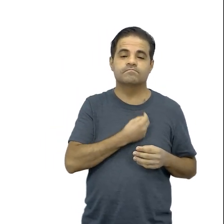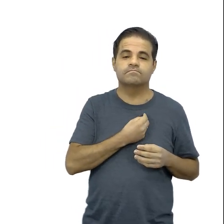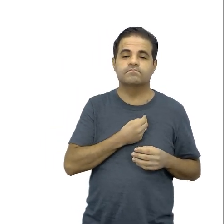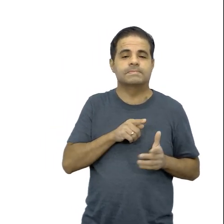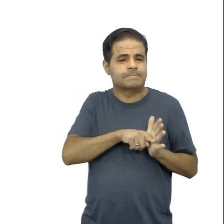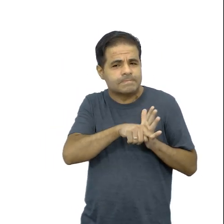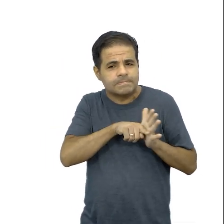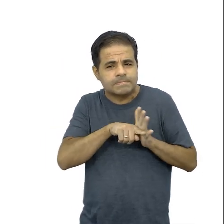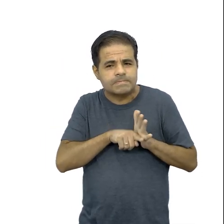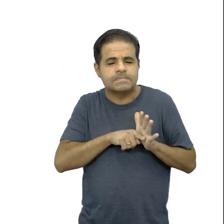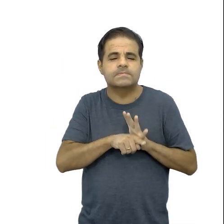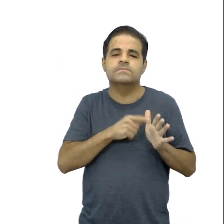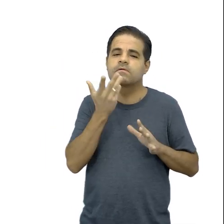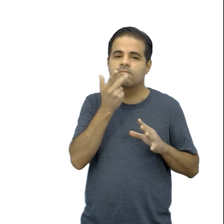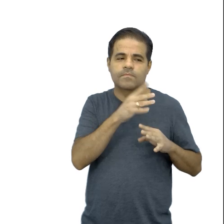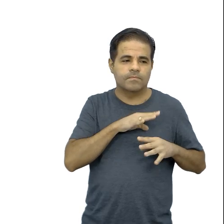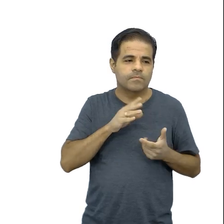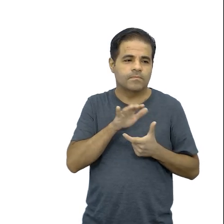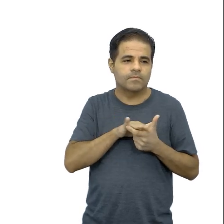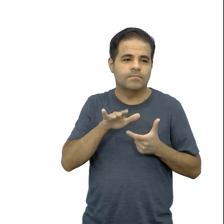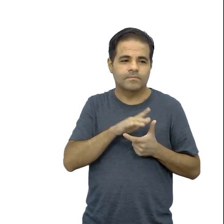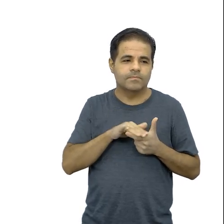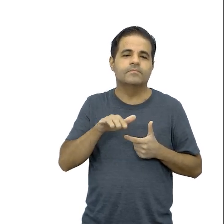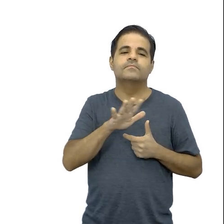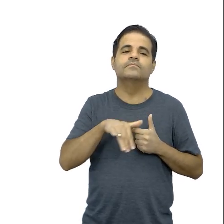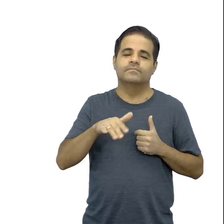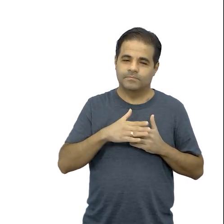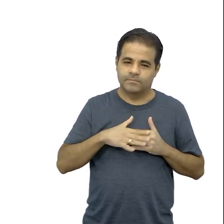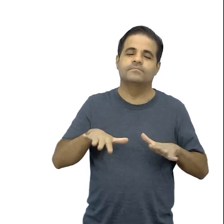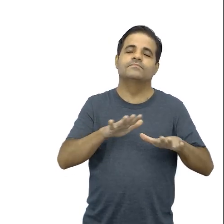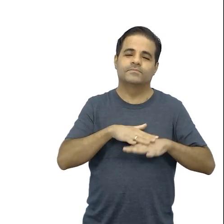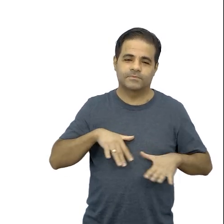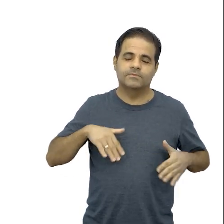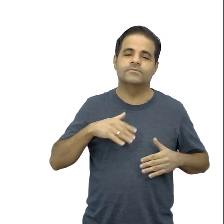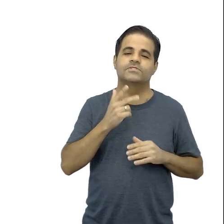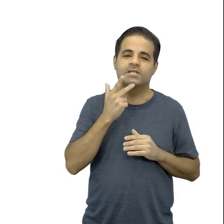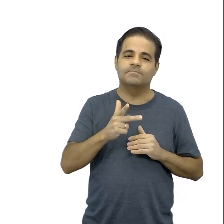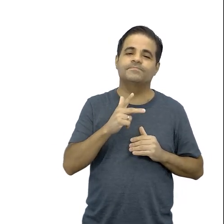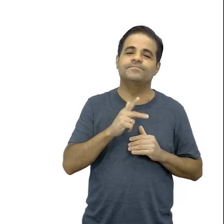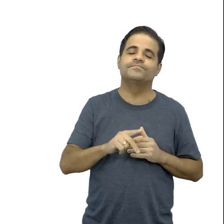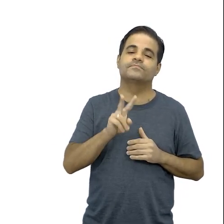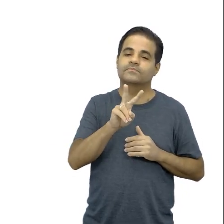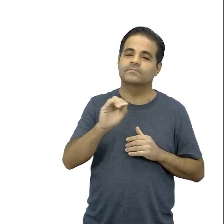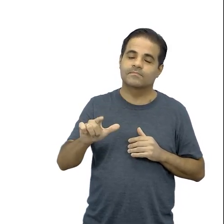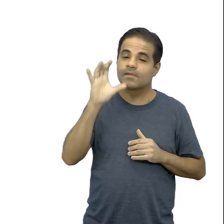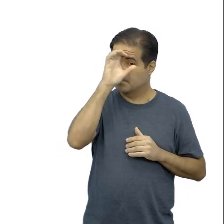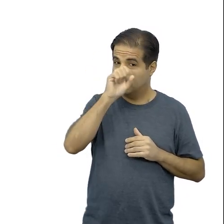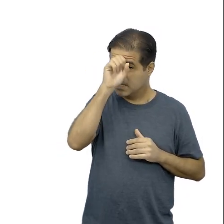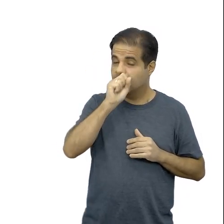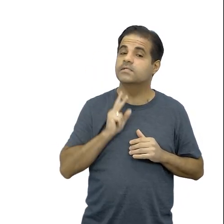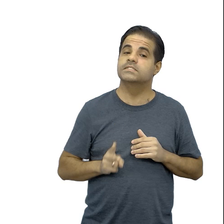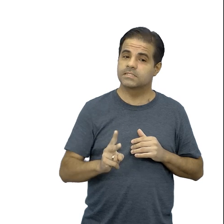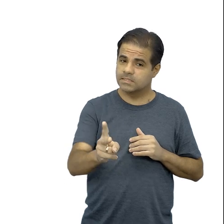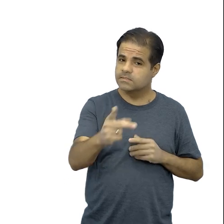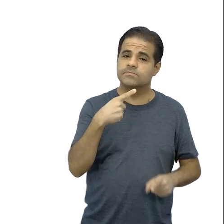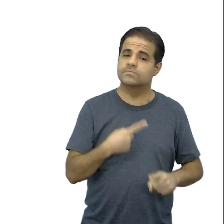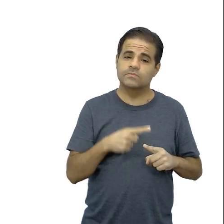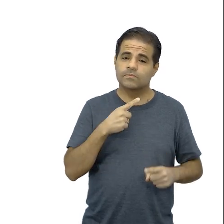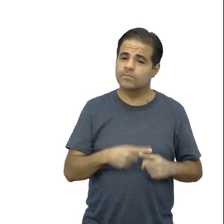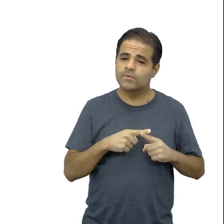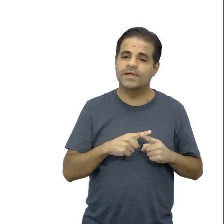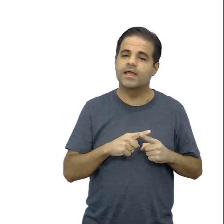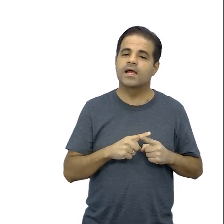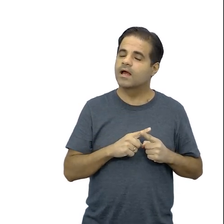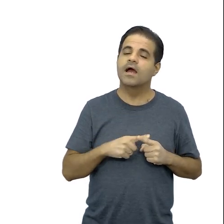da investigação matemática em atividades da SA2 do volume 1 do material Aprender Sempre. Porque